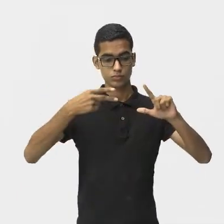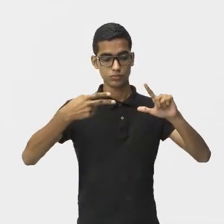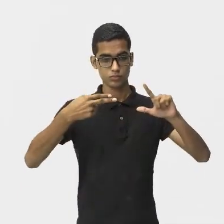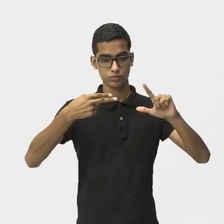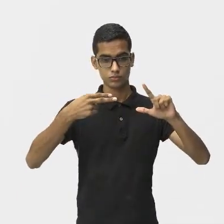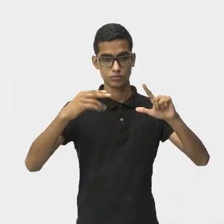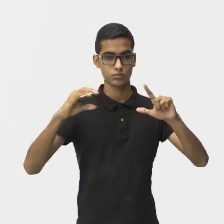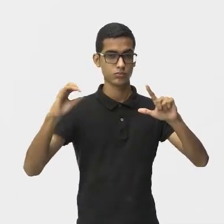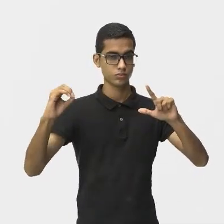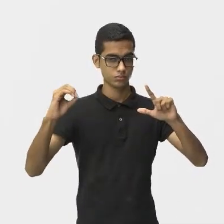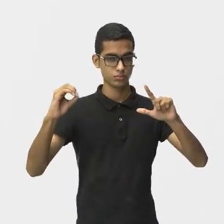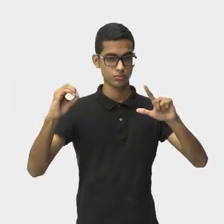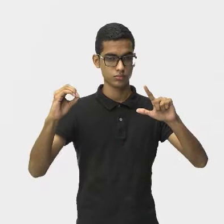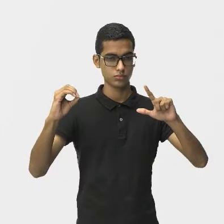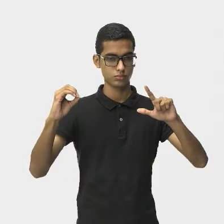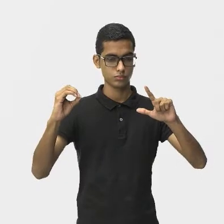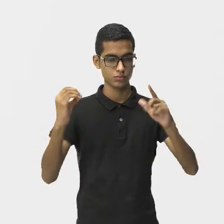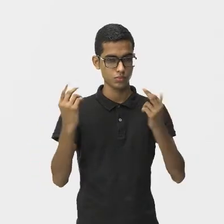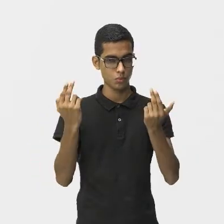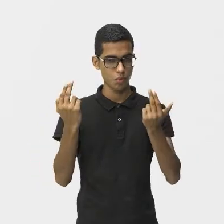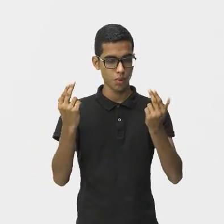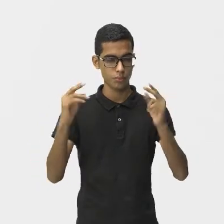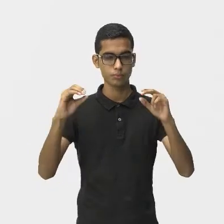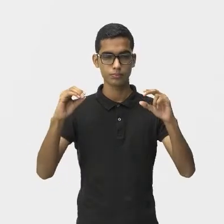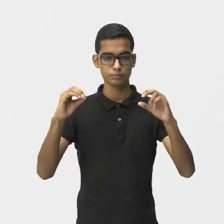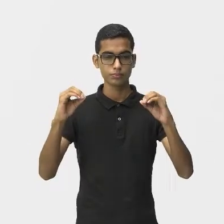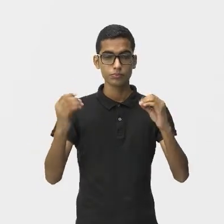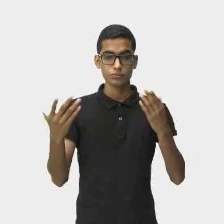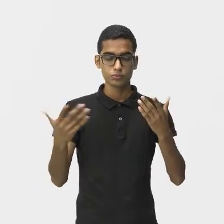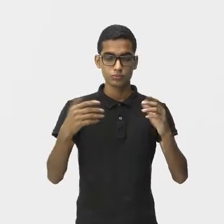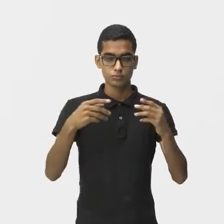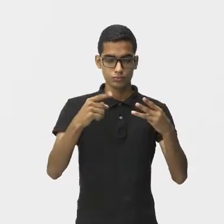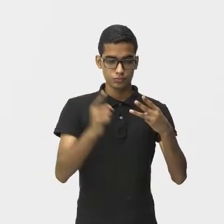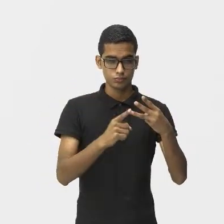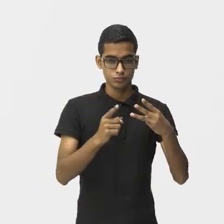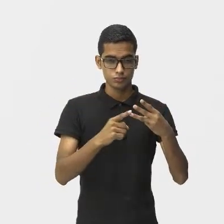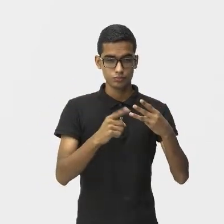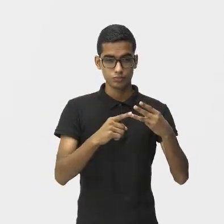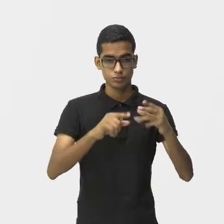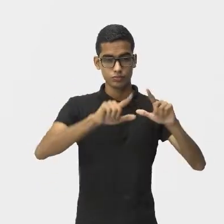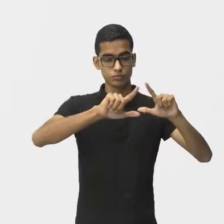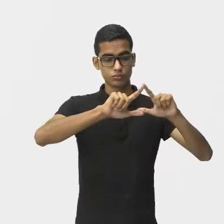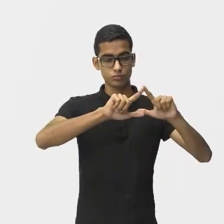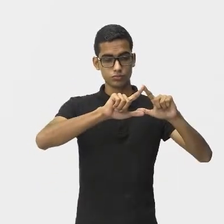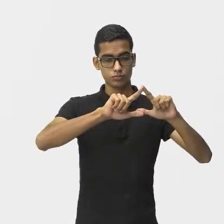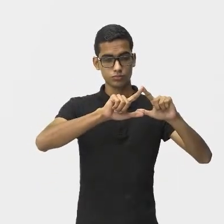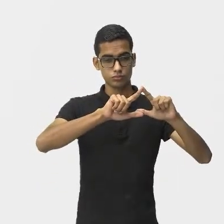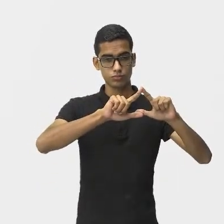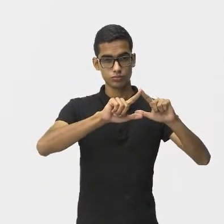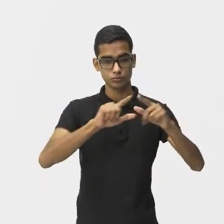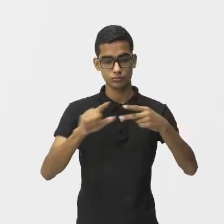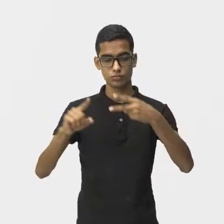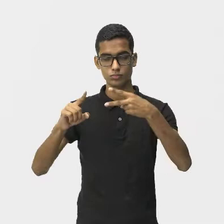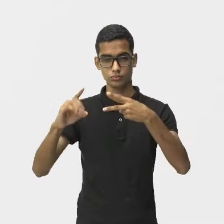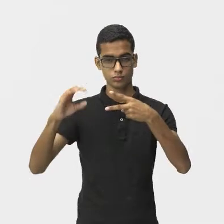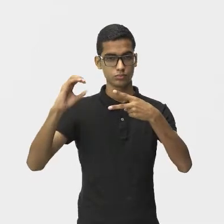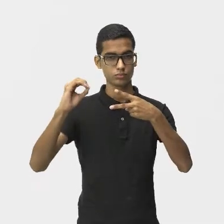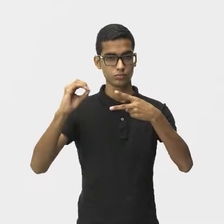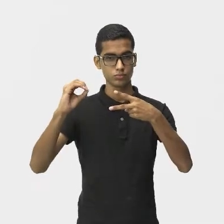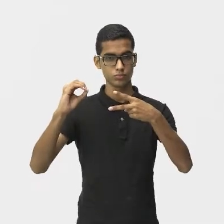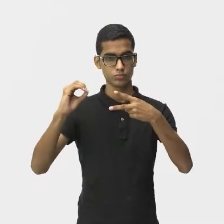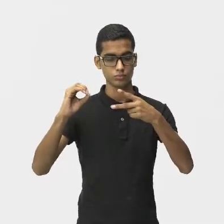terceira, tá, é quando o delta for menor que zero. Professor, como assim? Veja bem, toda vez que a gente vai